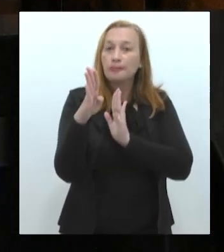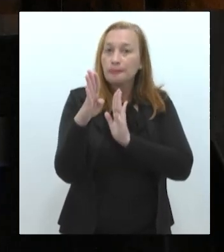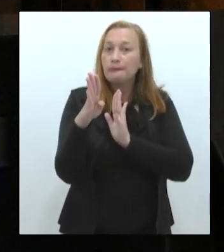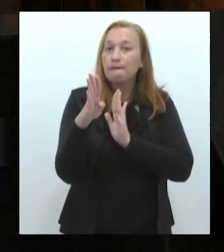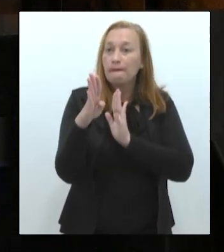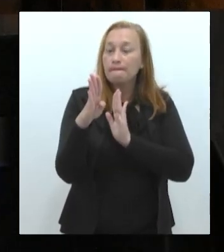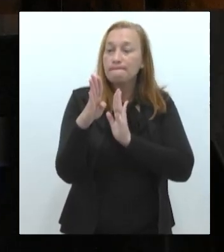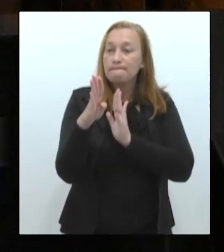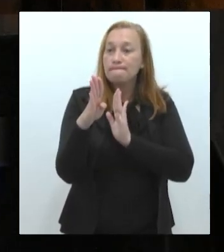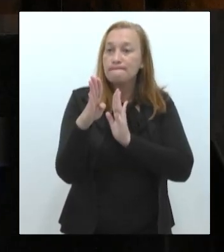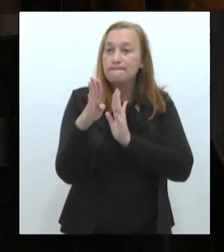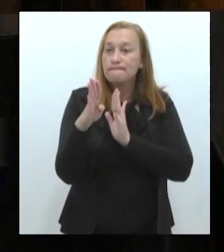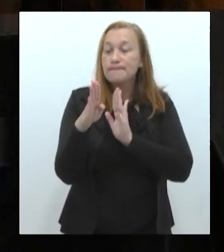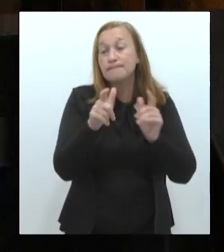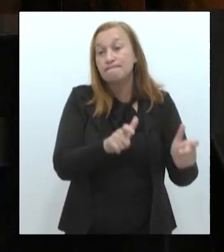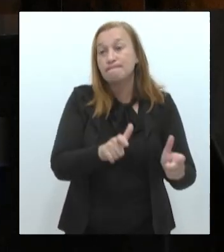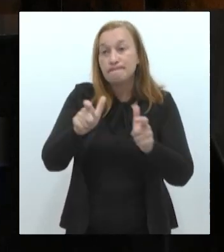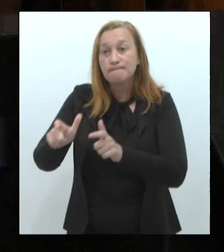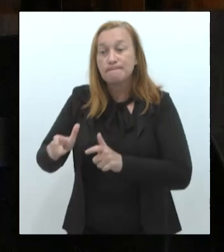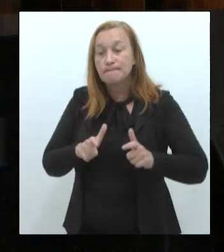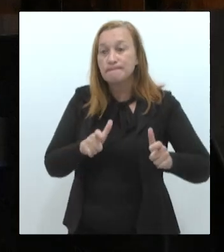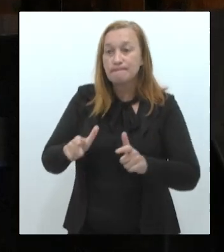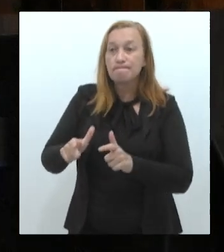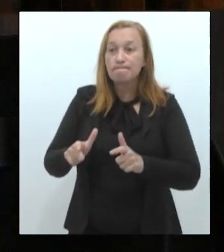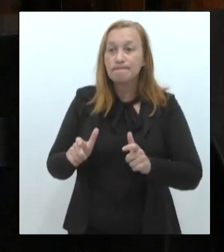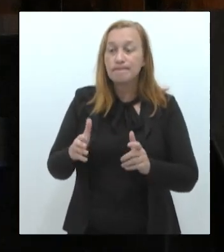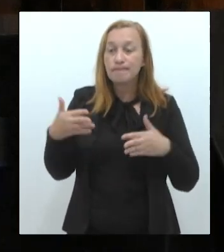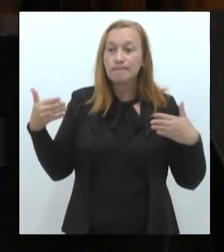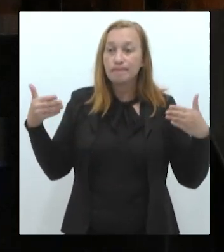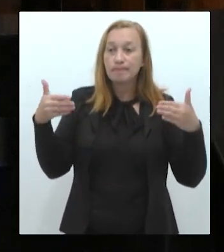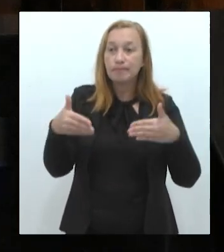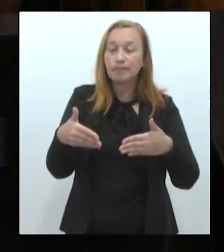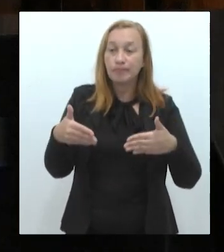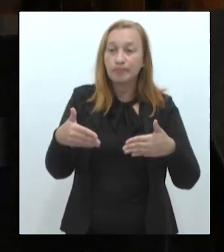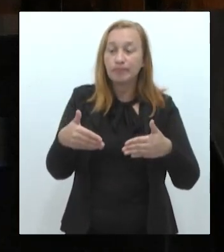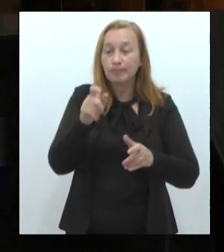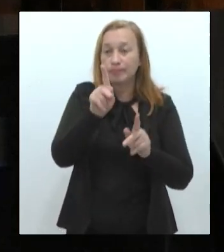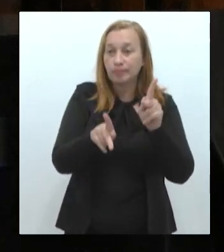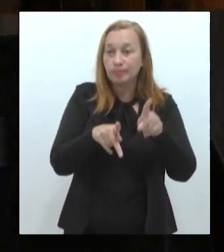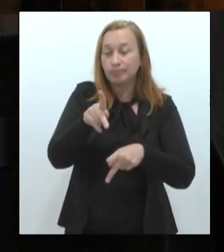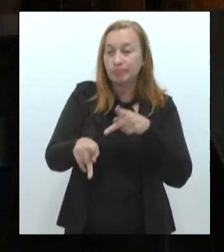principalmente os locais de grande concentração de pessoas,